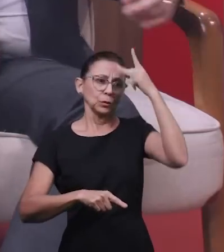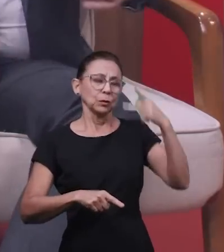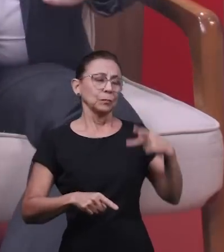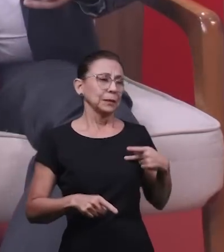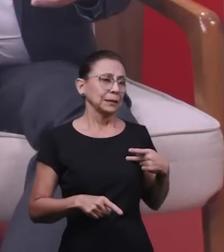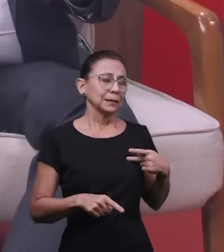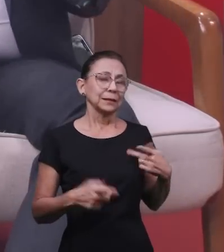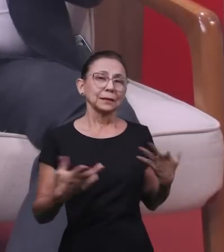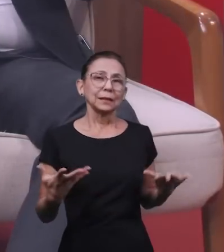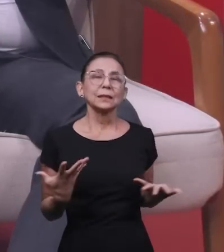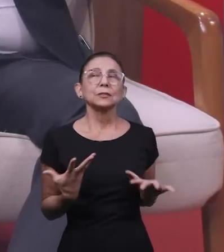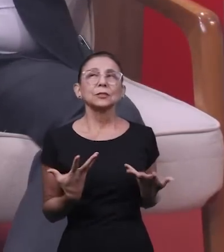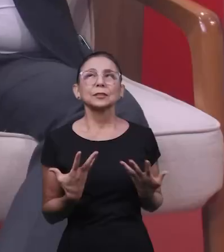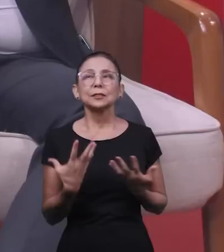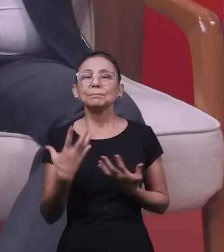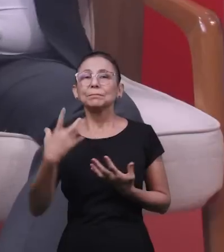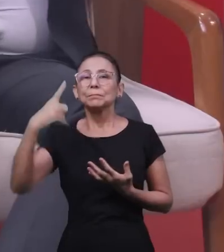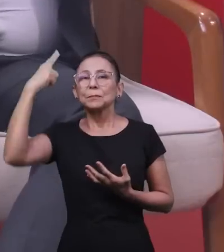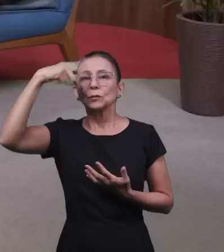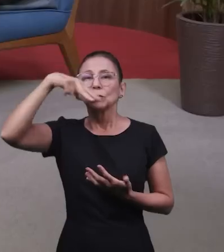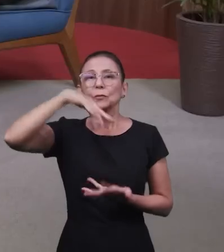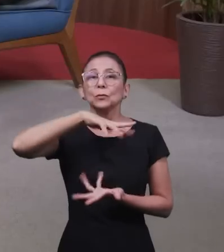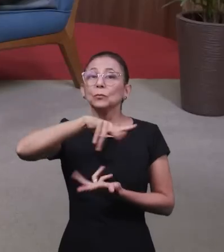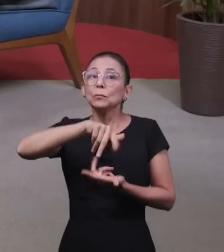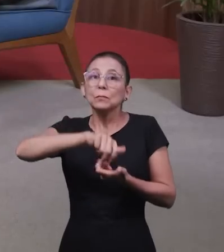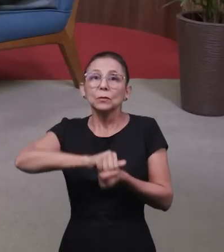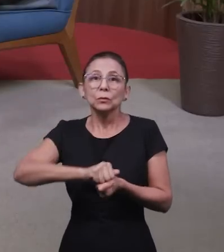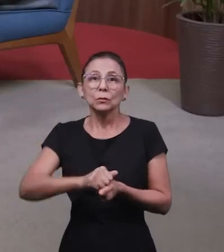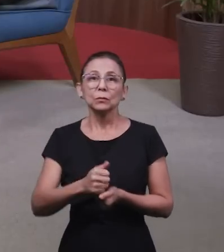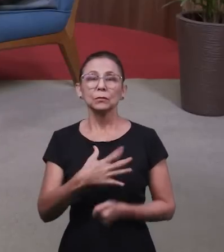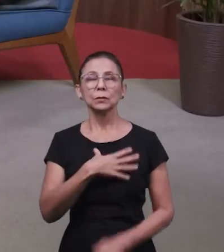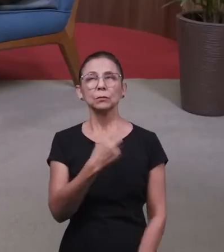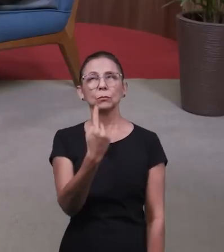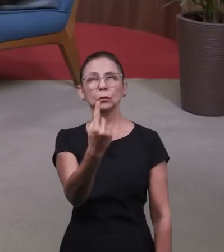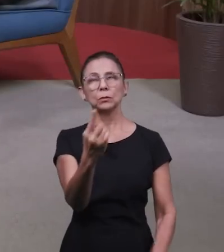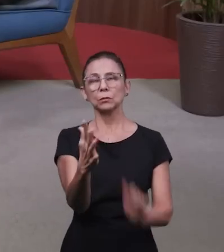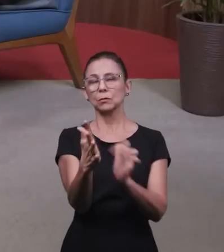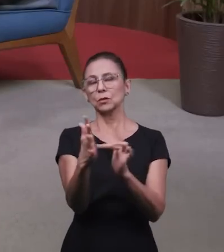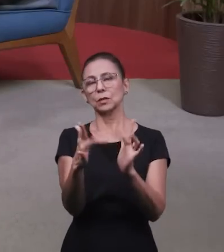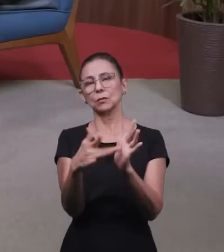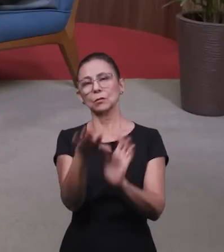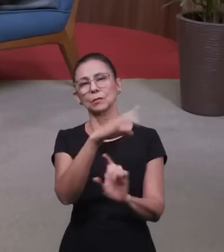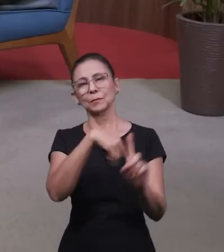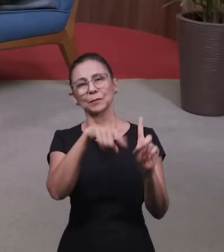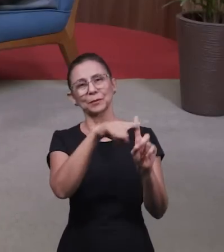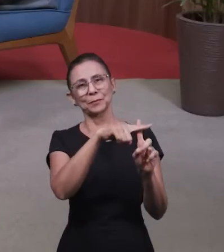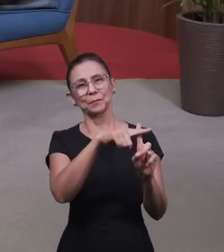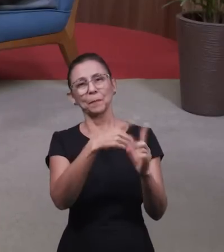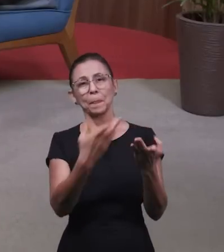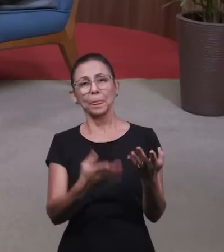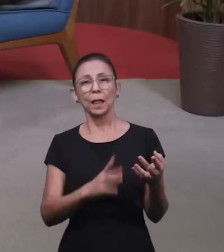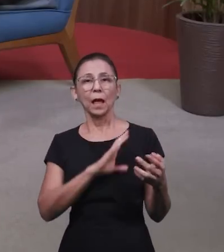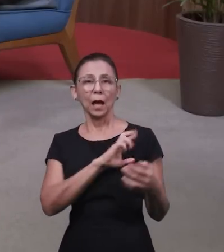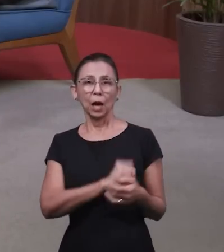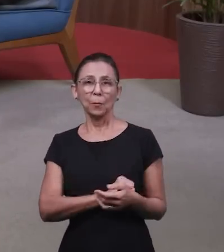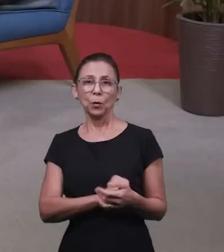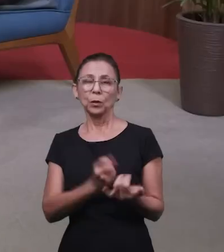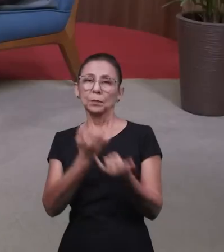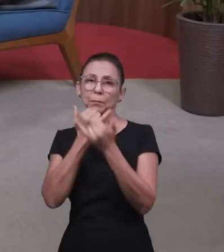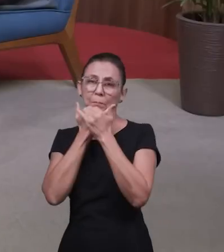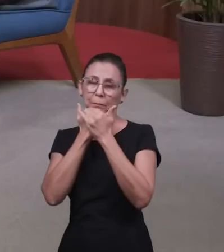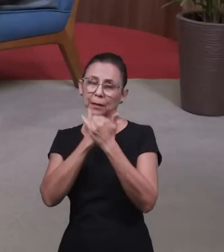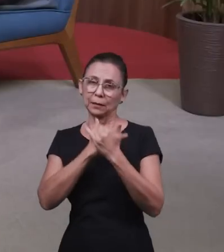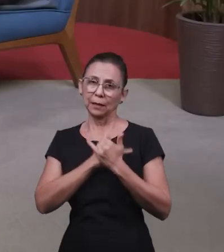maravilhoso. Né? Porque é o amor que, além de entregar o seu Filho Jesus, é o amor que perdoa pecados, é o amor